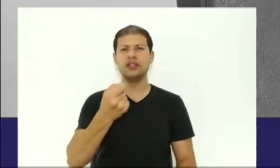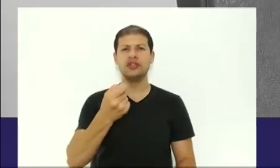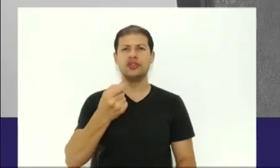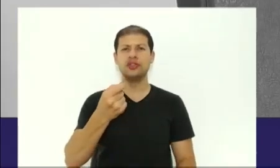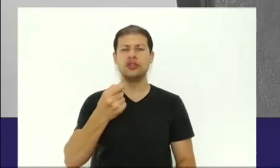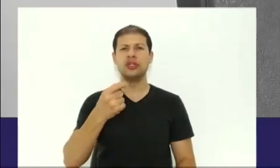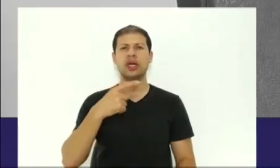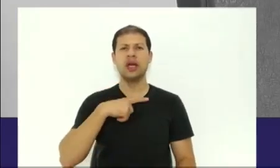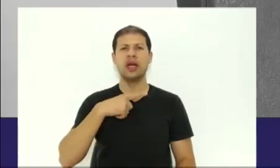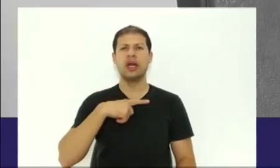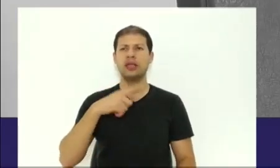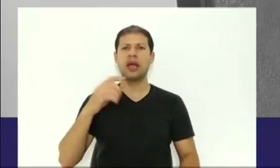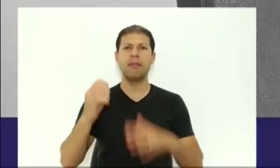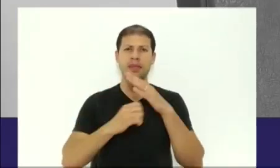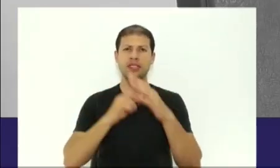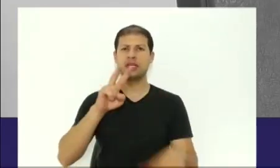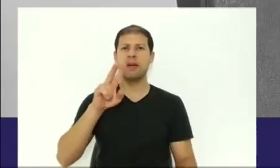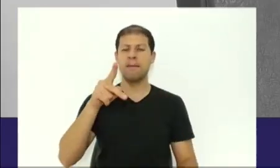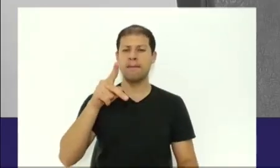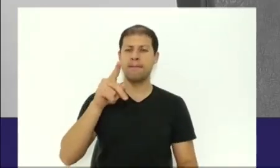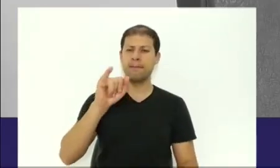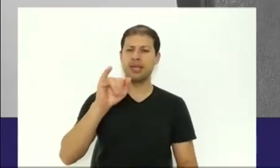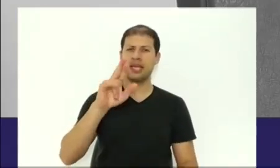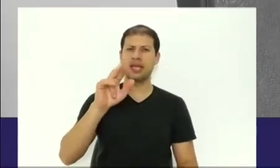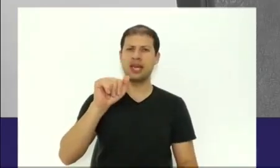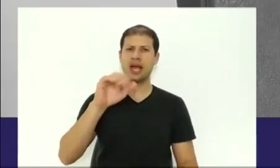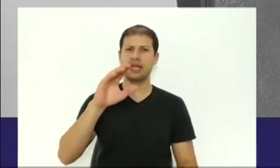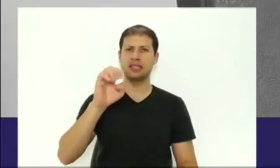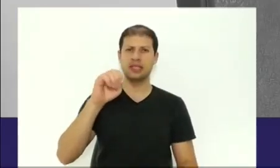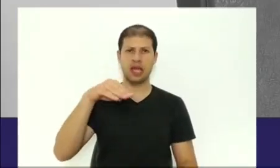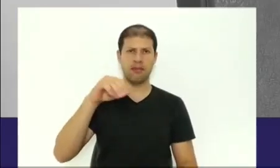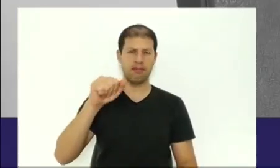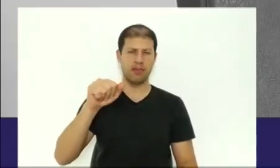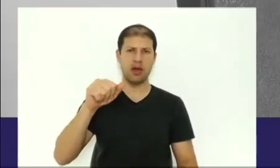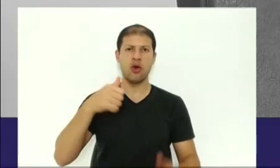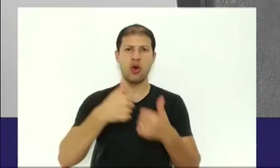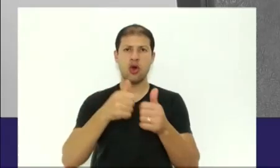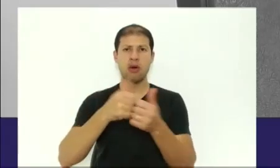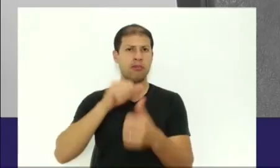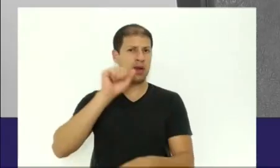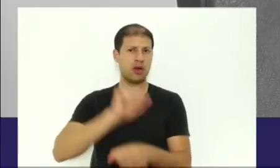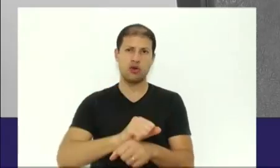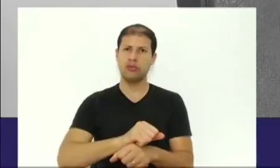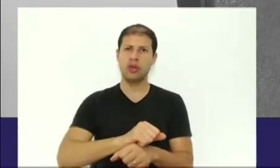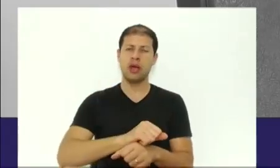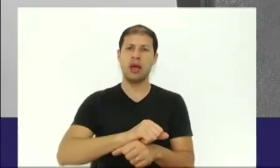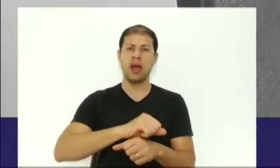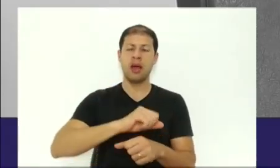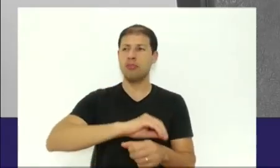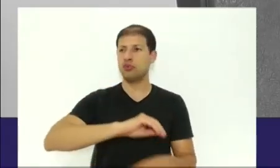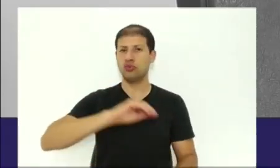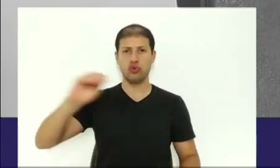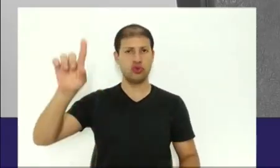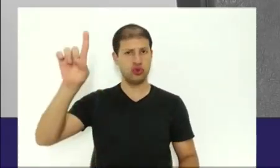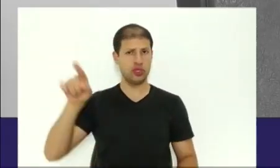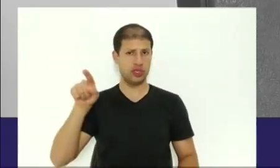Piracema, que era concessionária dessa linha, suspendeu o serviço e transferiu seus direitos à Aviação Itaquiri.